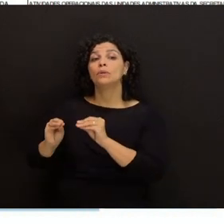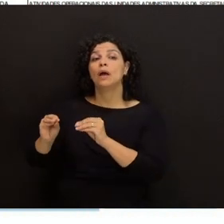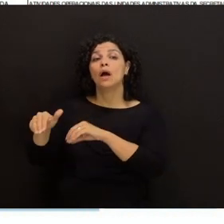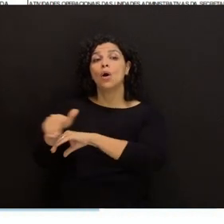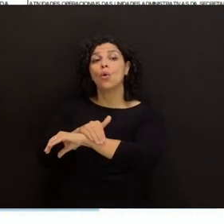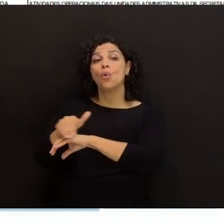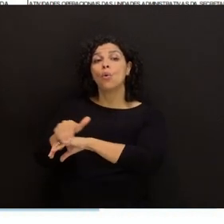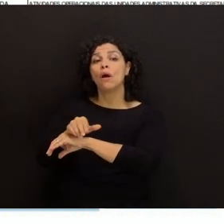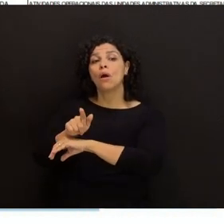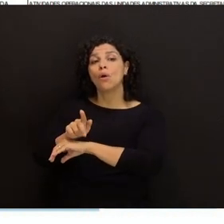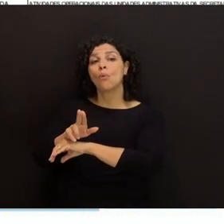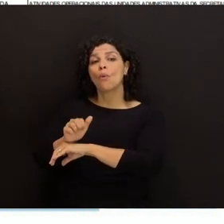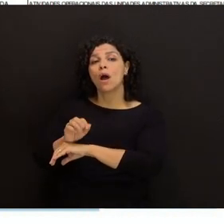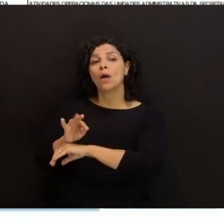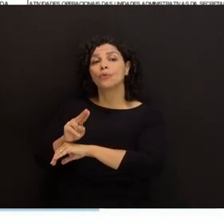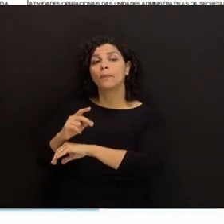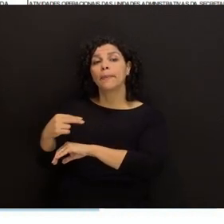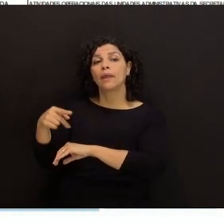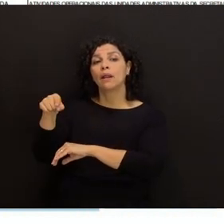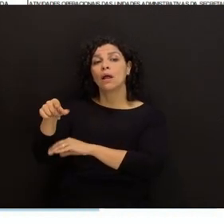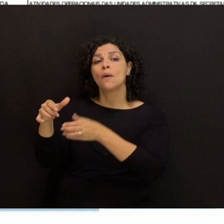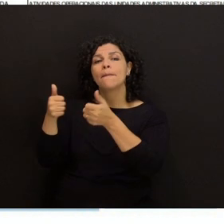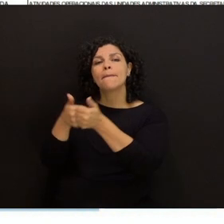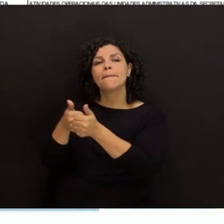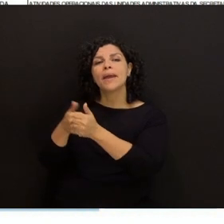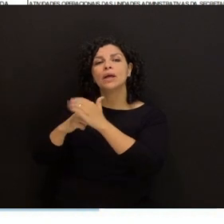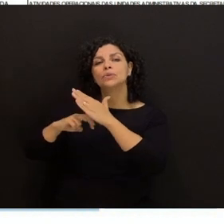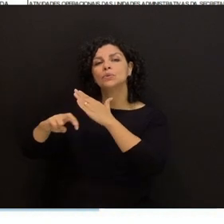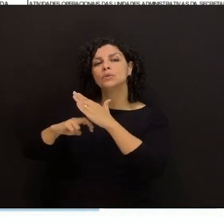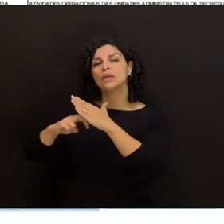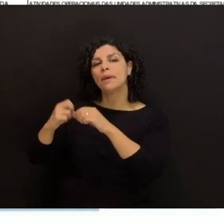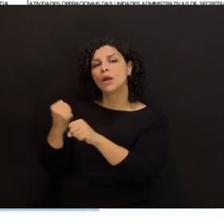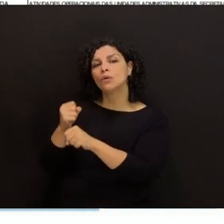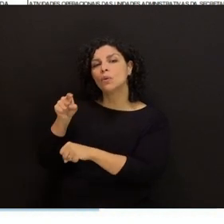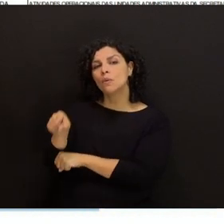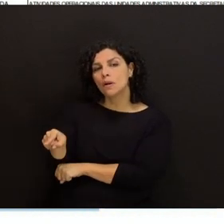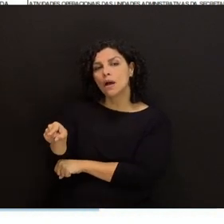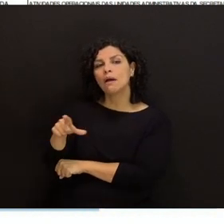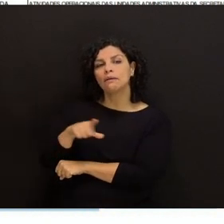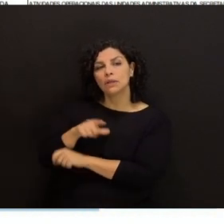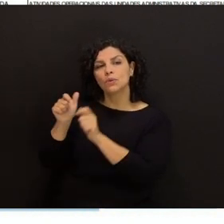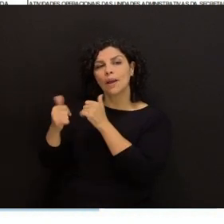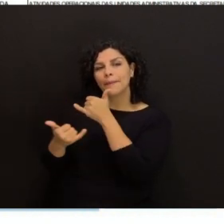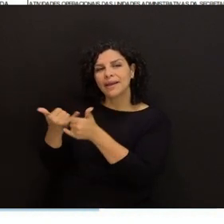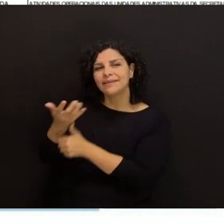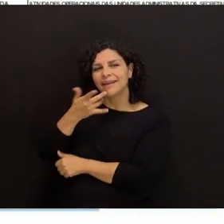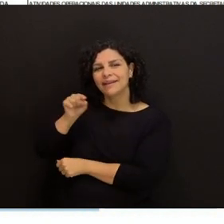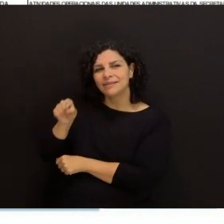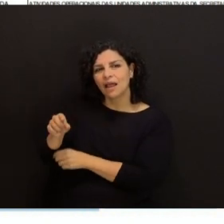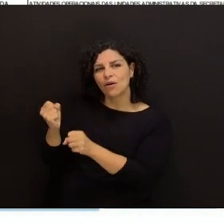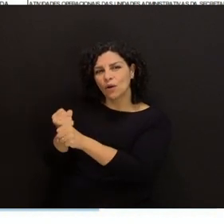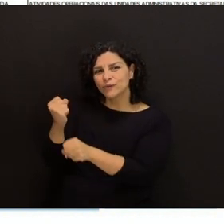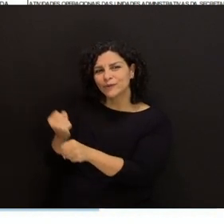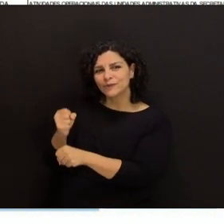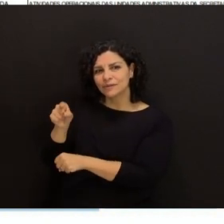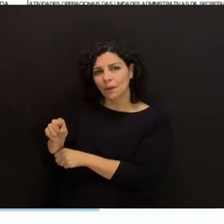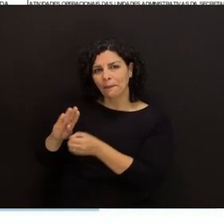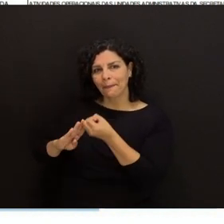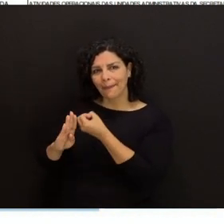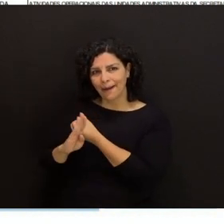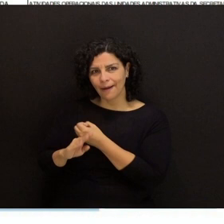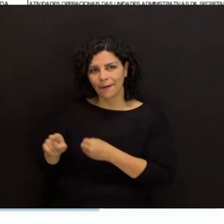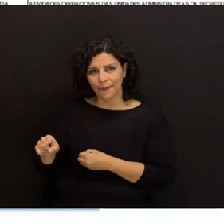Avenida Guatupê ao lado do cemei e tem lá no bairro